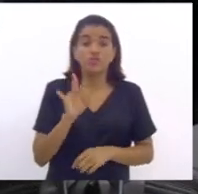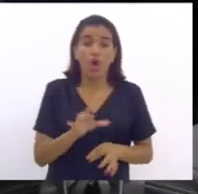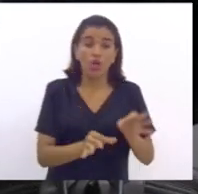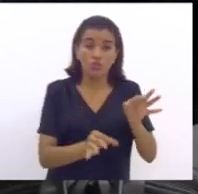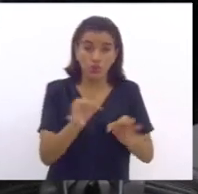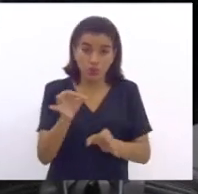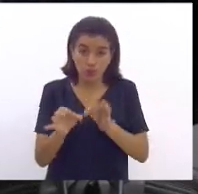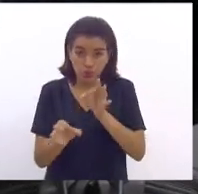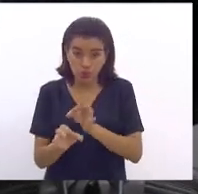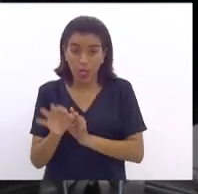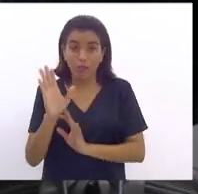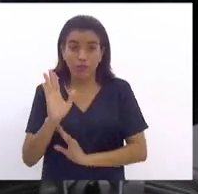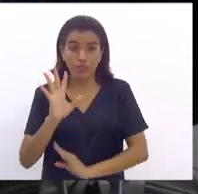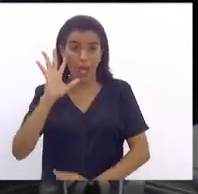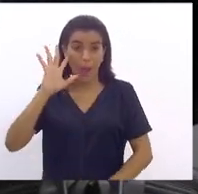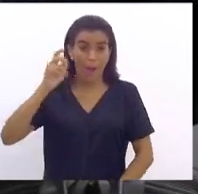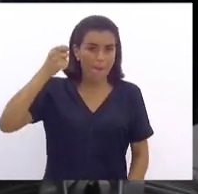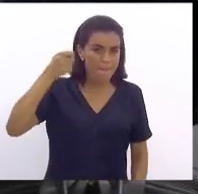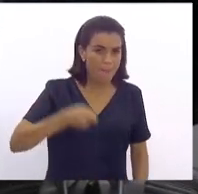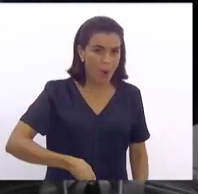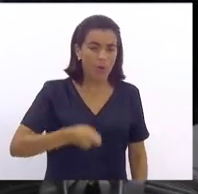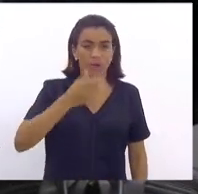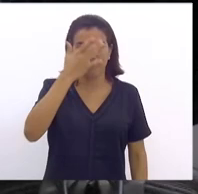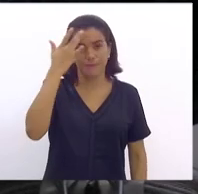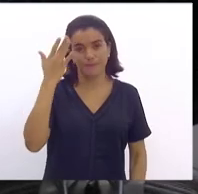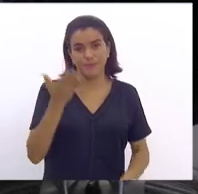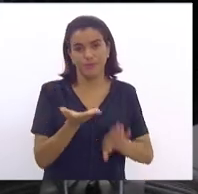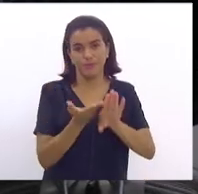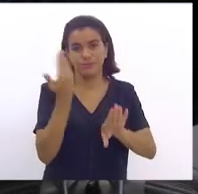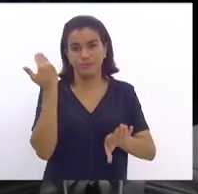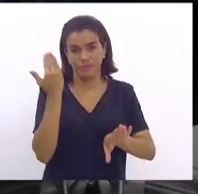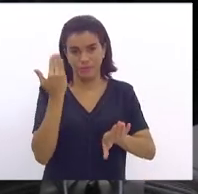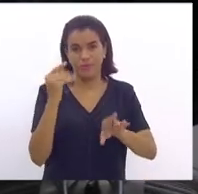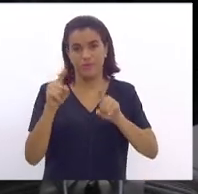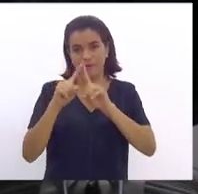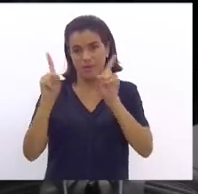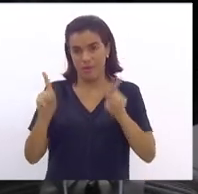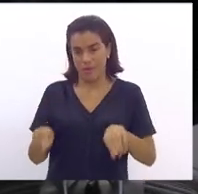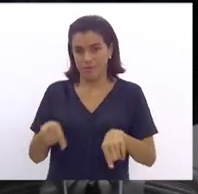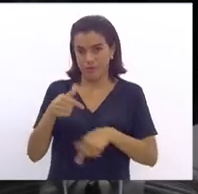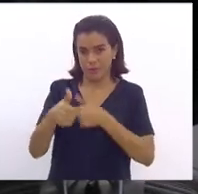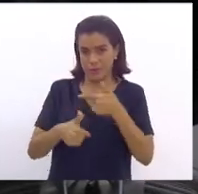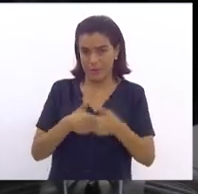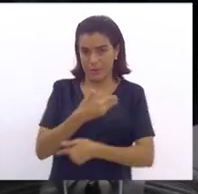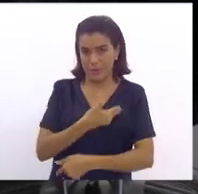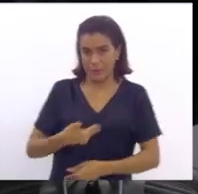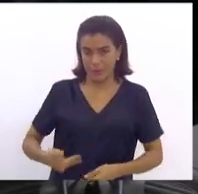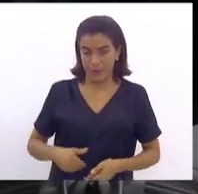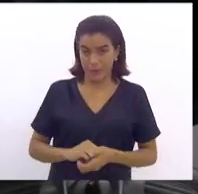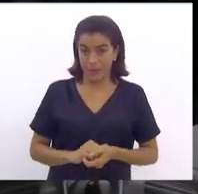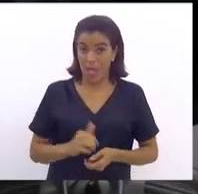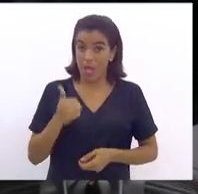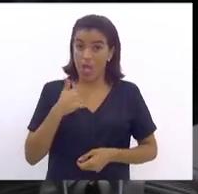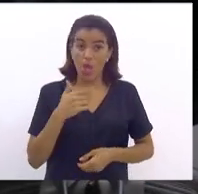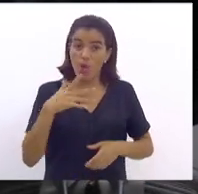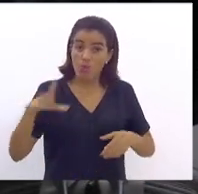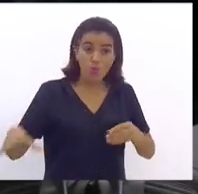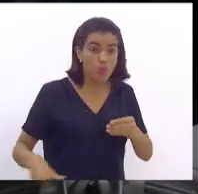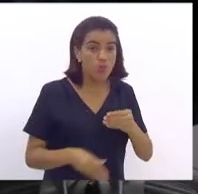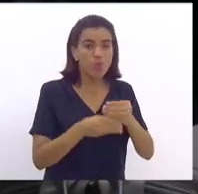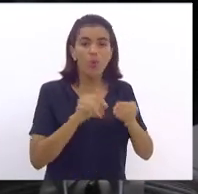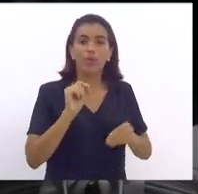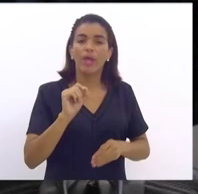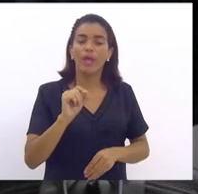julgado, que no caso a pessoa é afastada das funções públicas, e aqui eu estou dizendo que quando ele tiver já, o processo